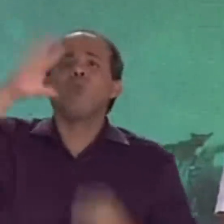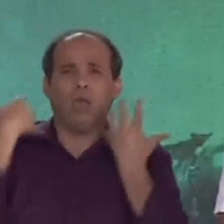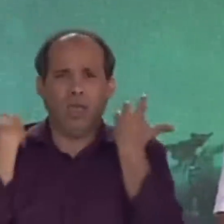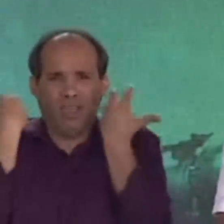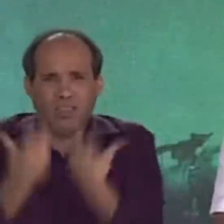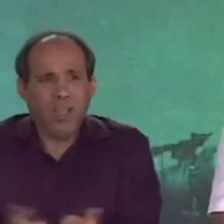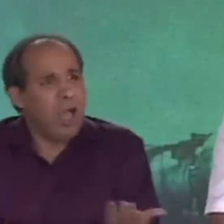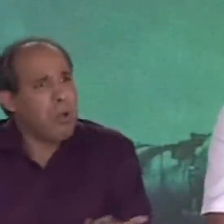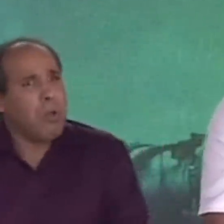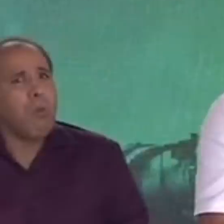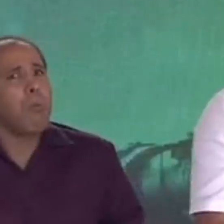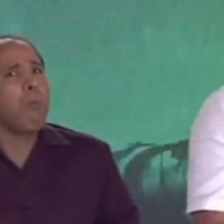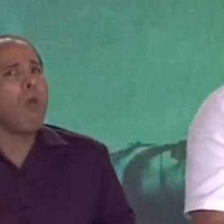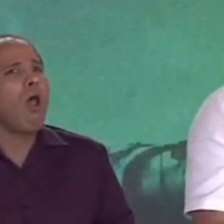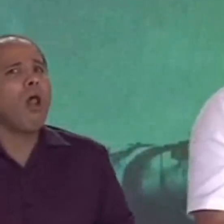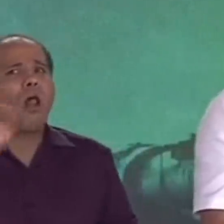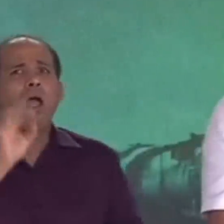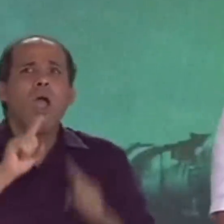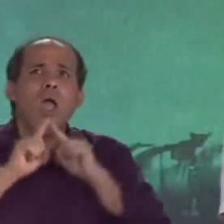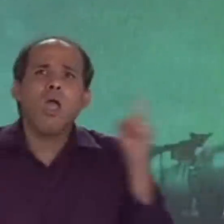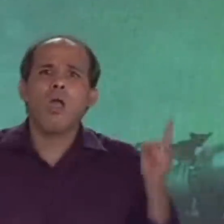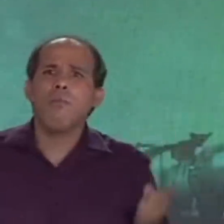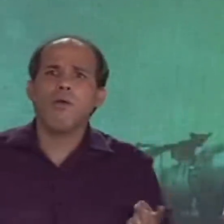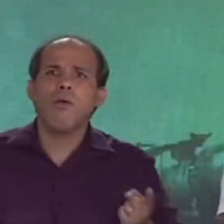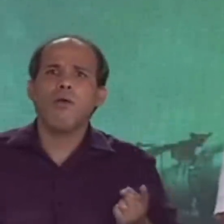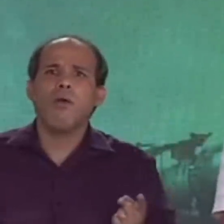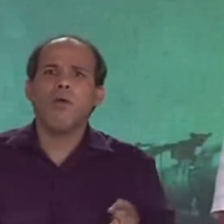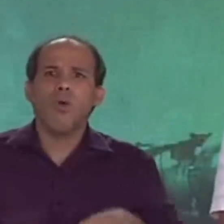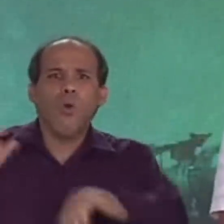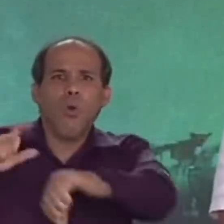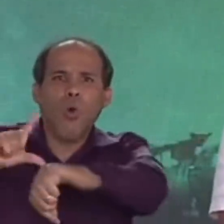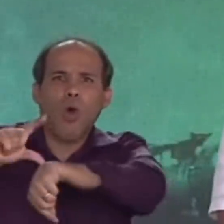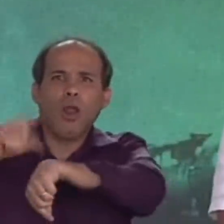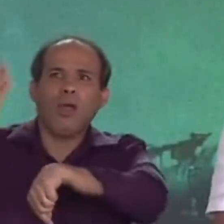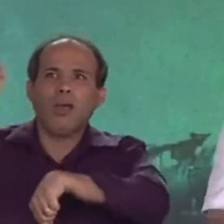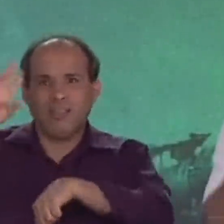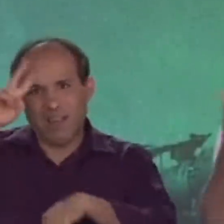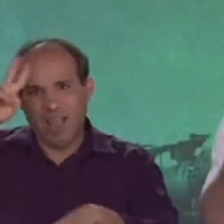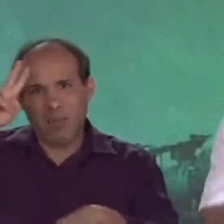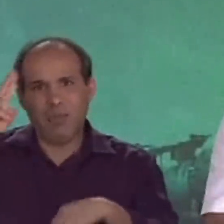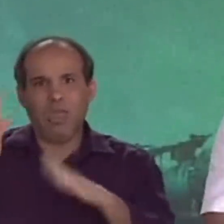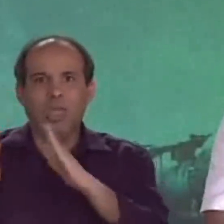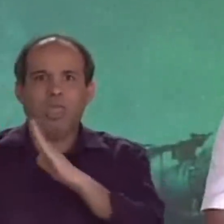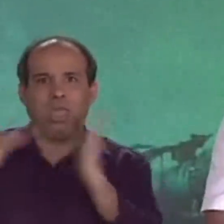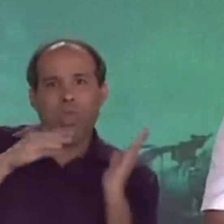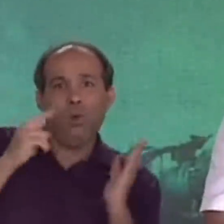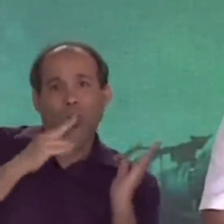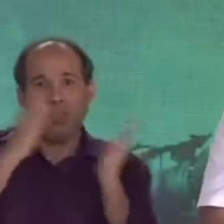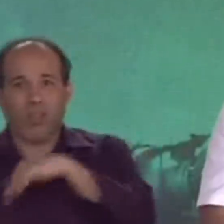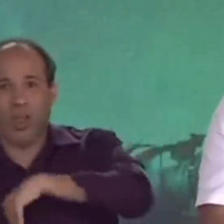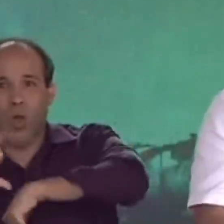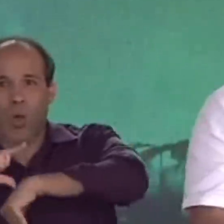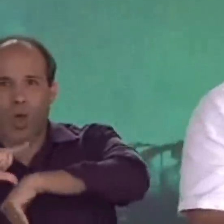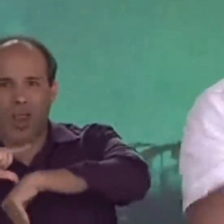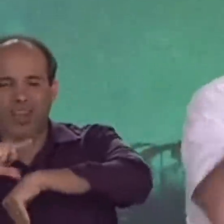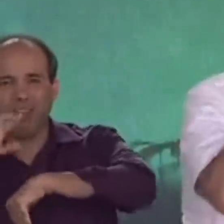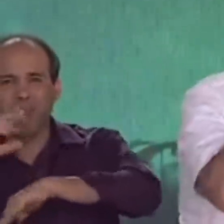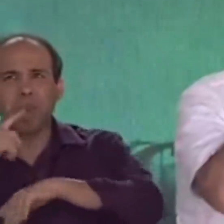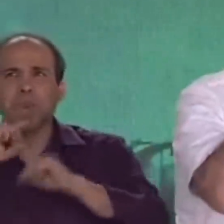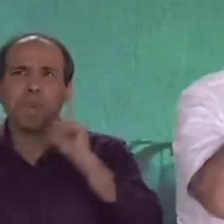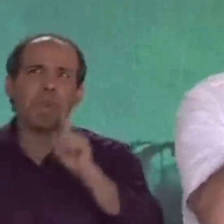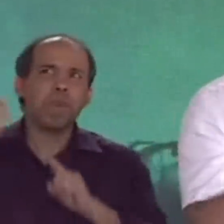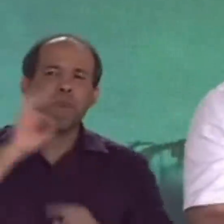hoje em dia ninguém mais reclama daqueles tempos, né, que tínhamos que adiantar ou atrasar os nossos